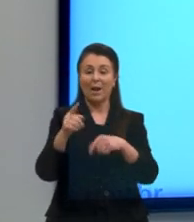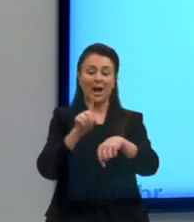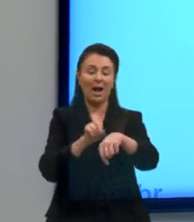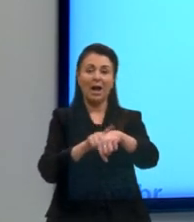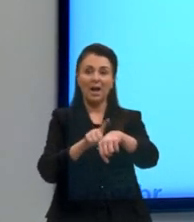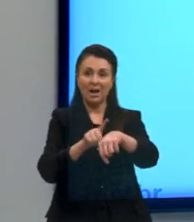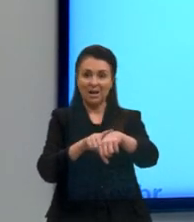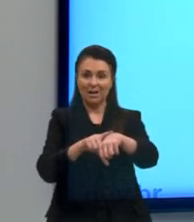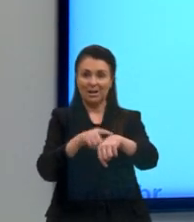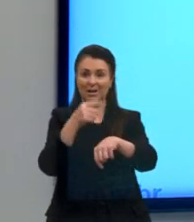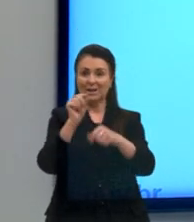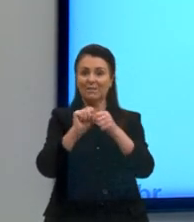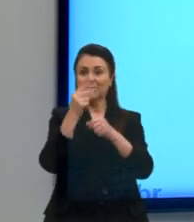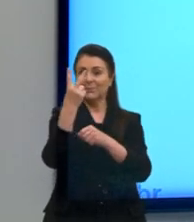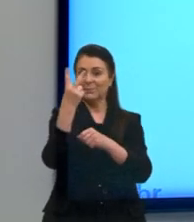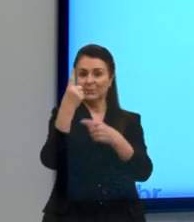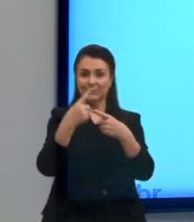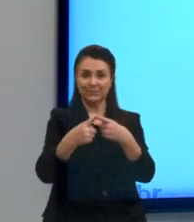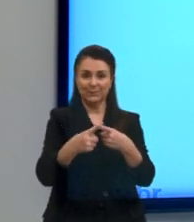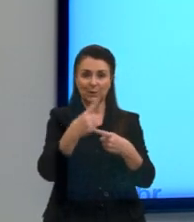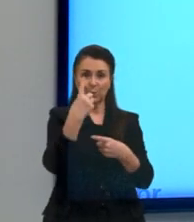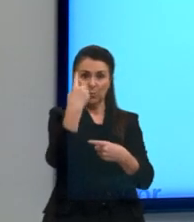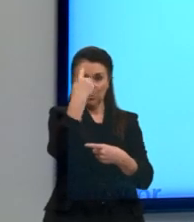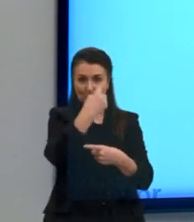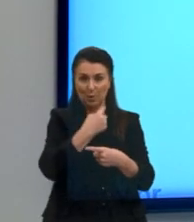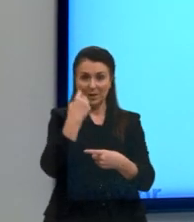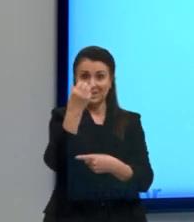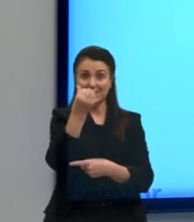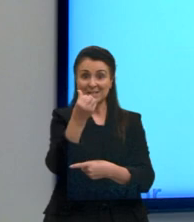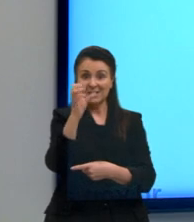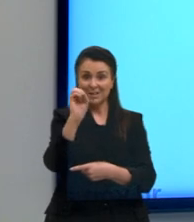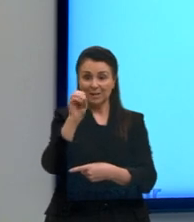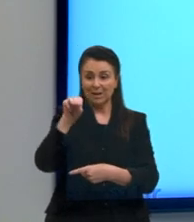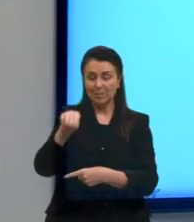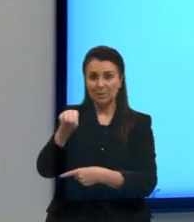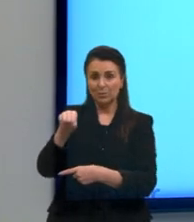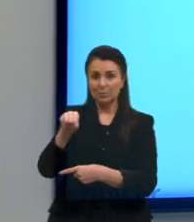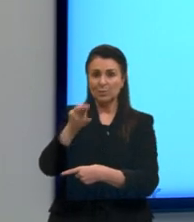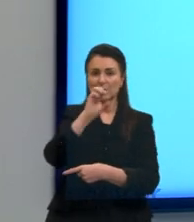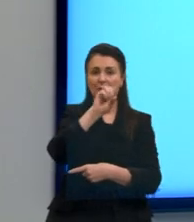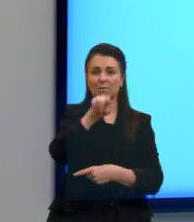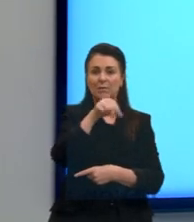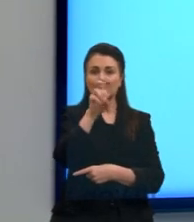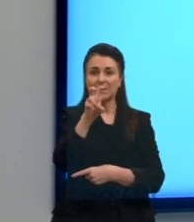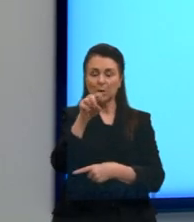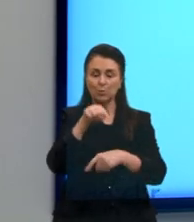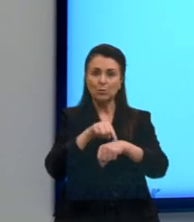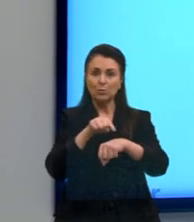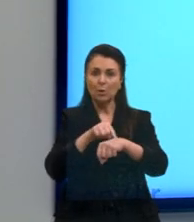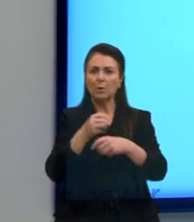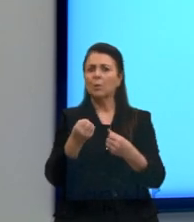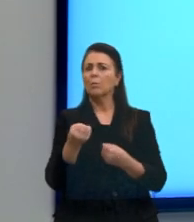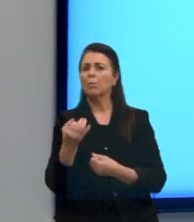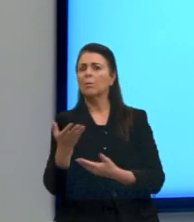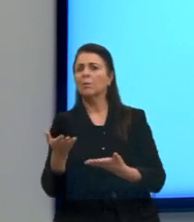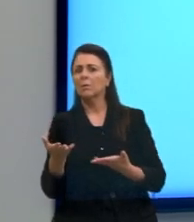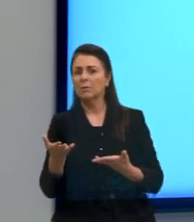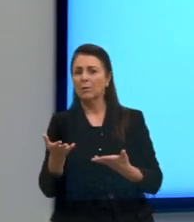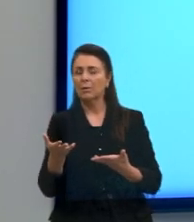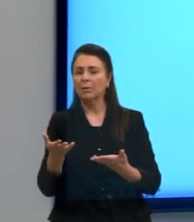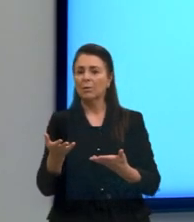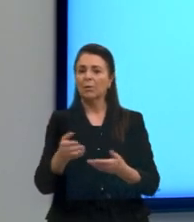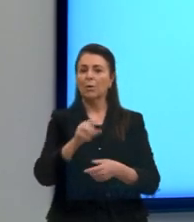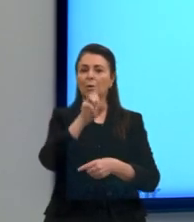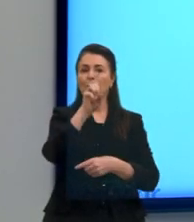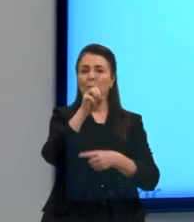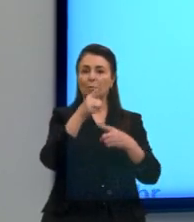horas a gente tem que fazer duas vezes né Uma hora 60 minutos 0,5 de horas a gente quer saber quanto que vale então